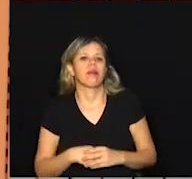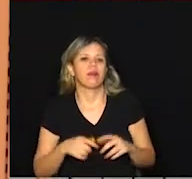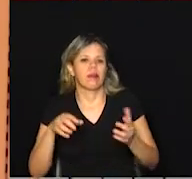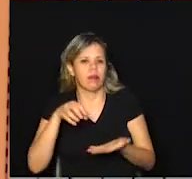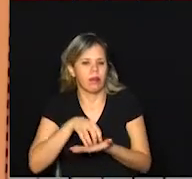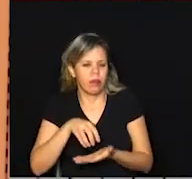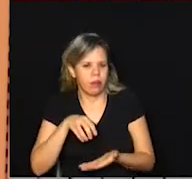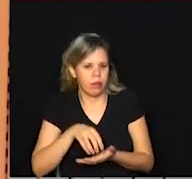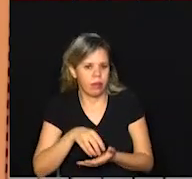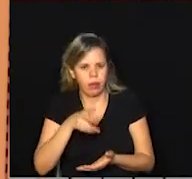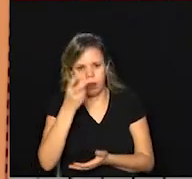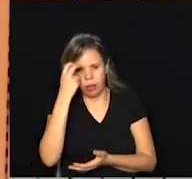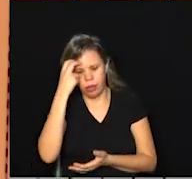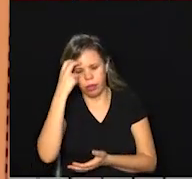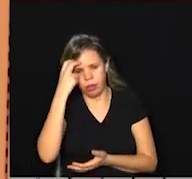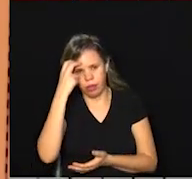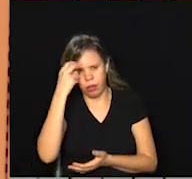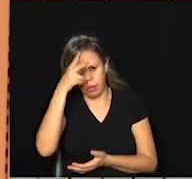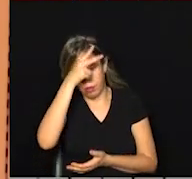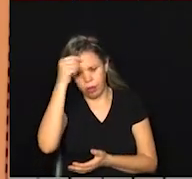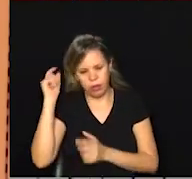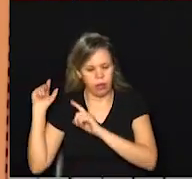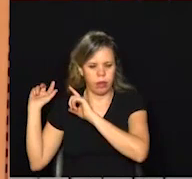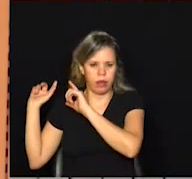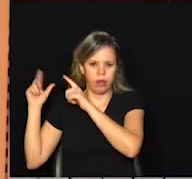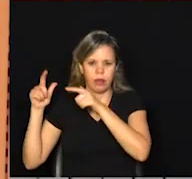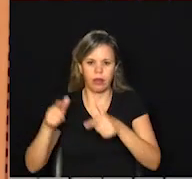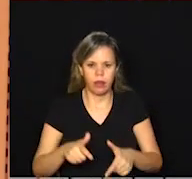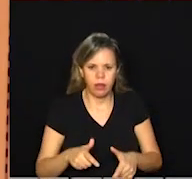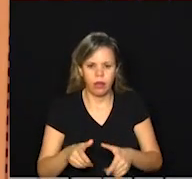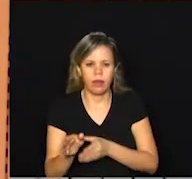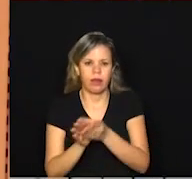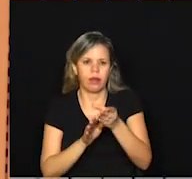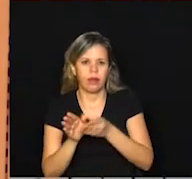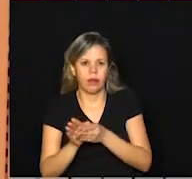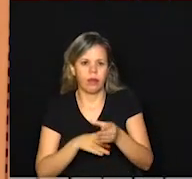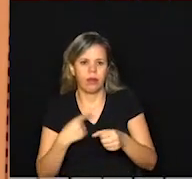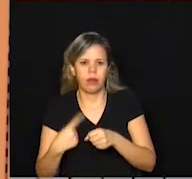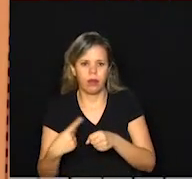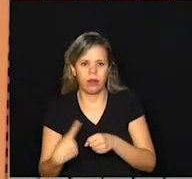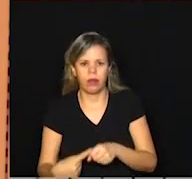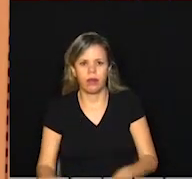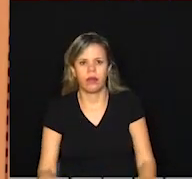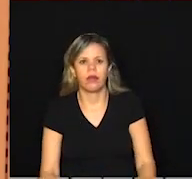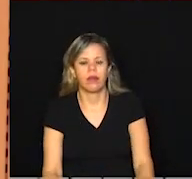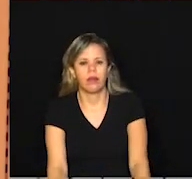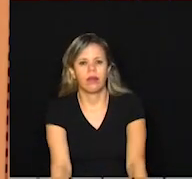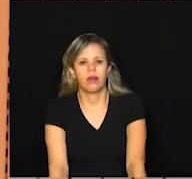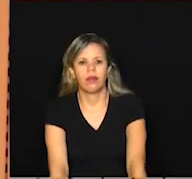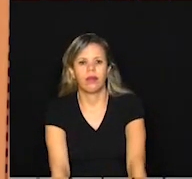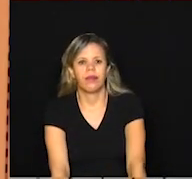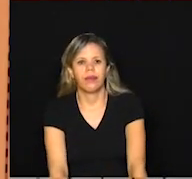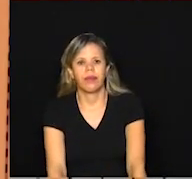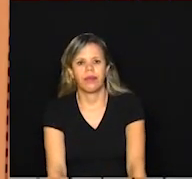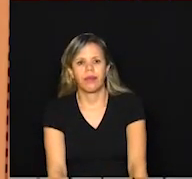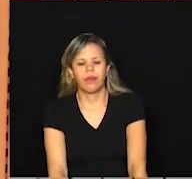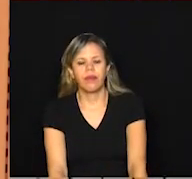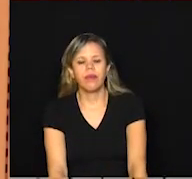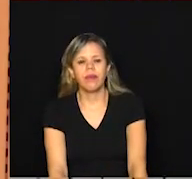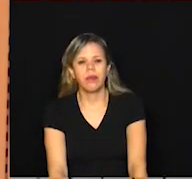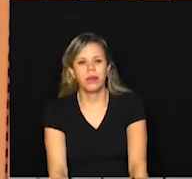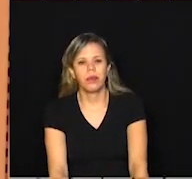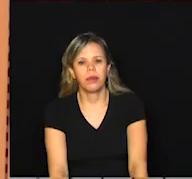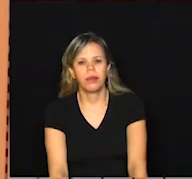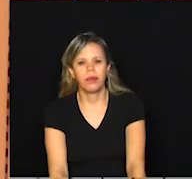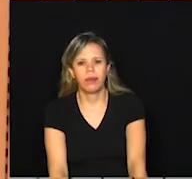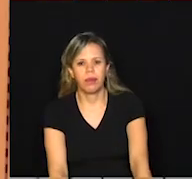populares tradicionais também do Conselho Municipal e Oi Lúcia